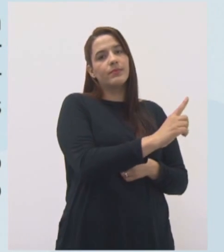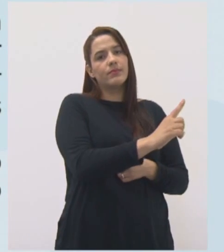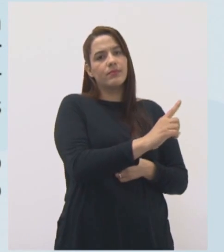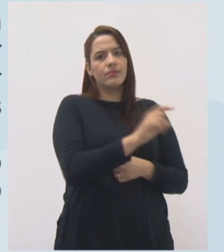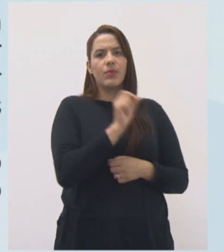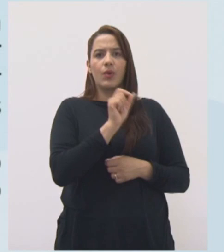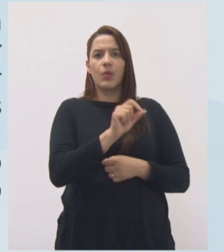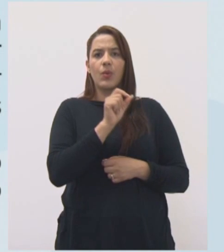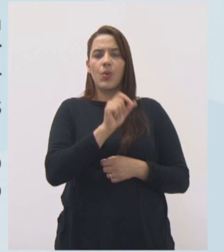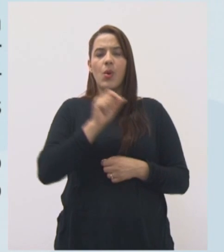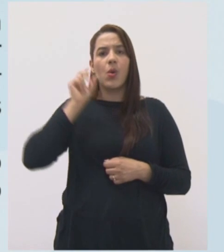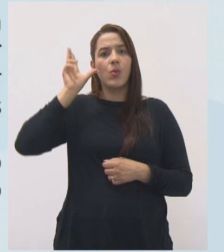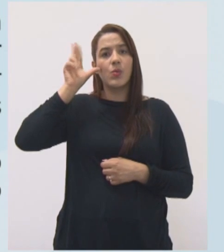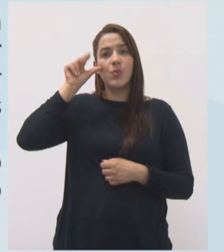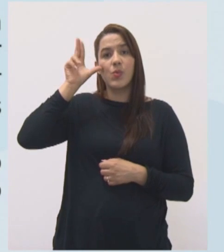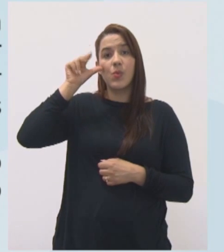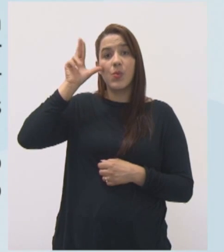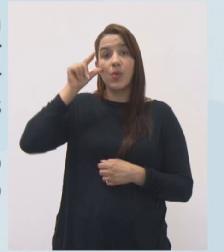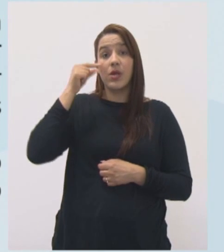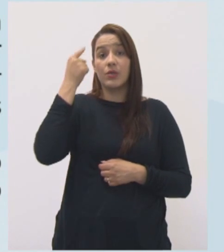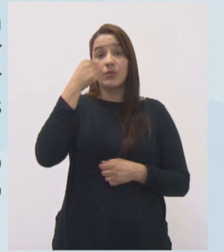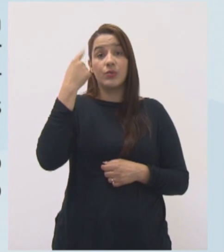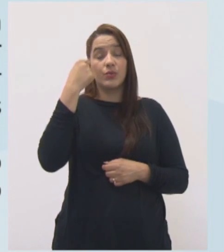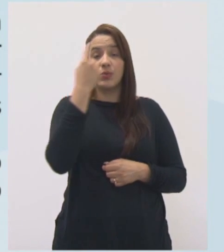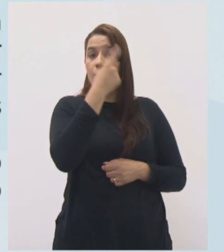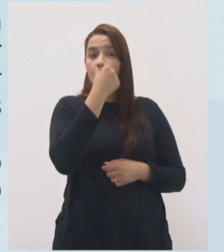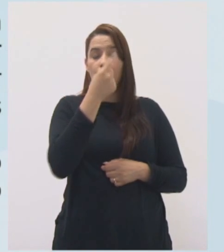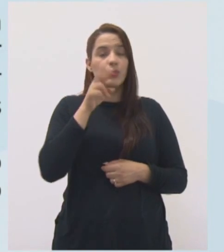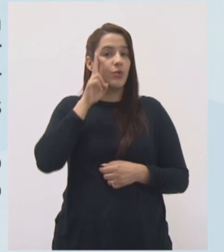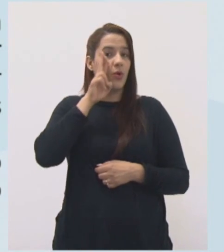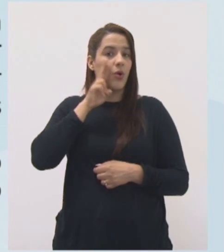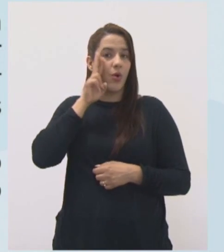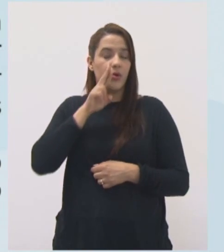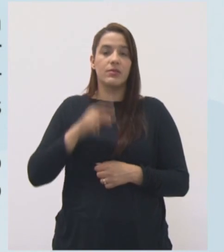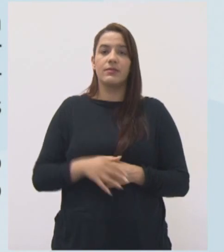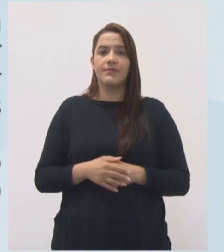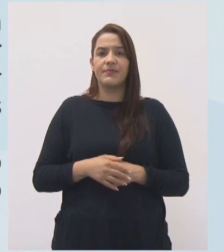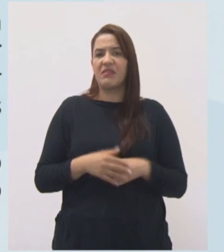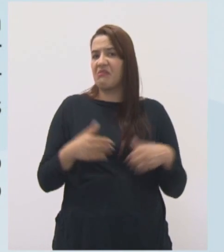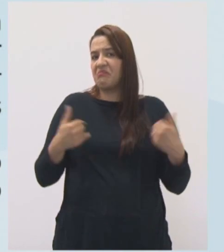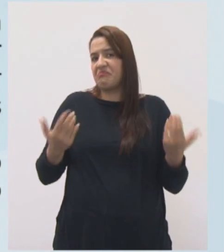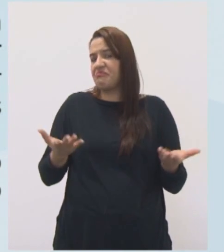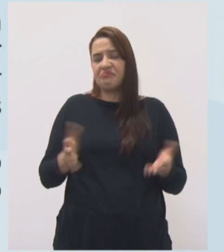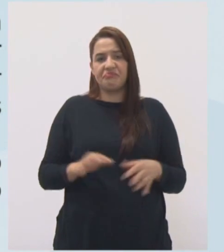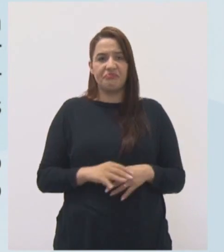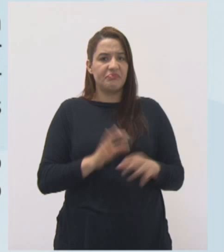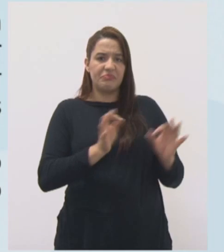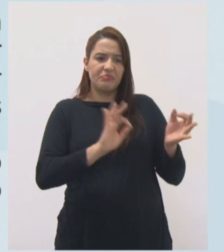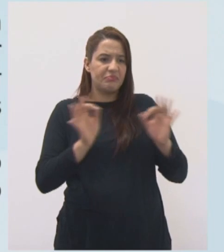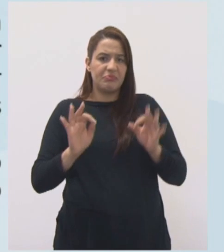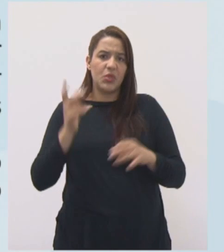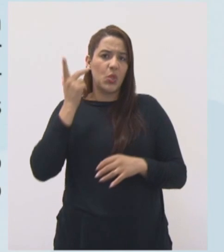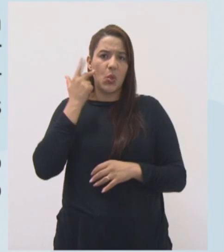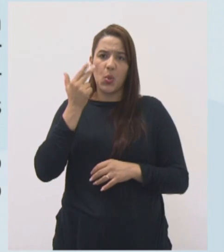cor-de-rosa passou correndo bem pertinho dali. Não havia nada de